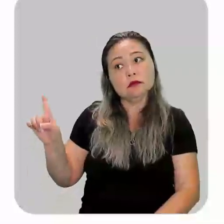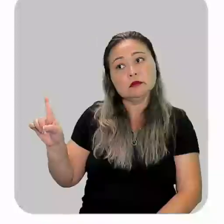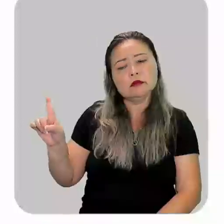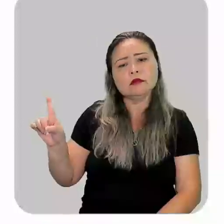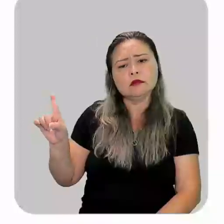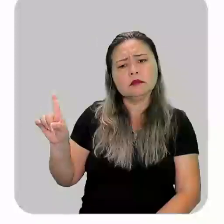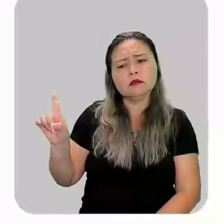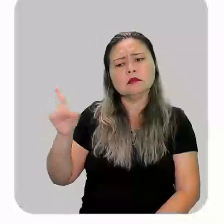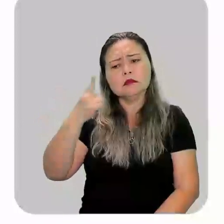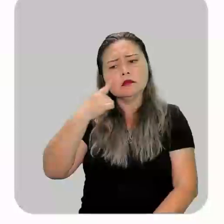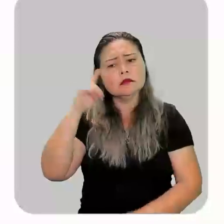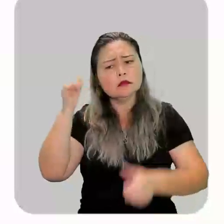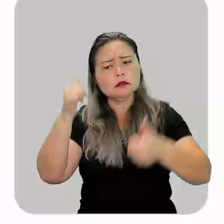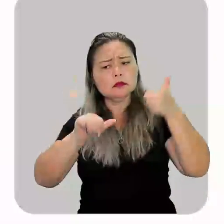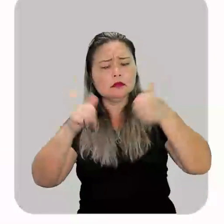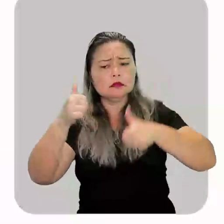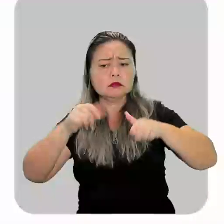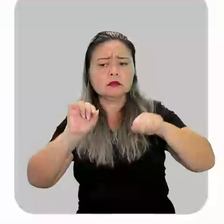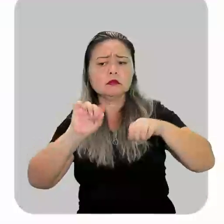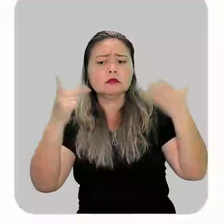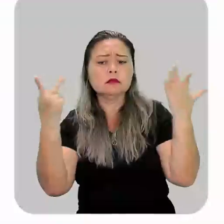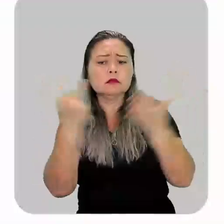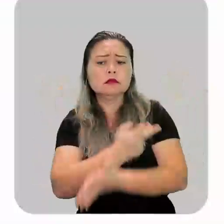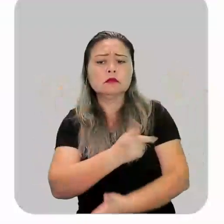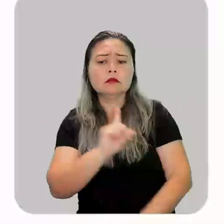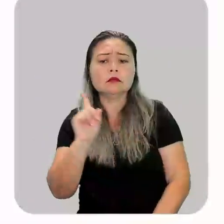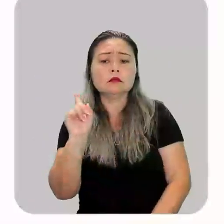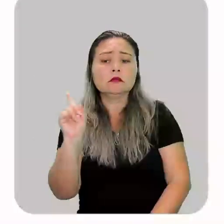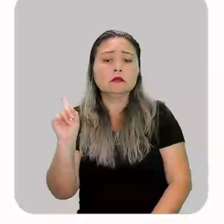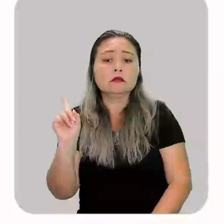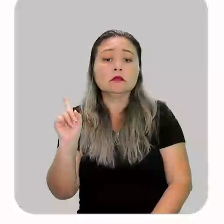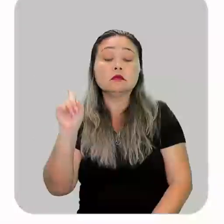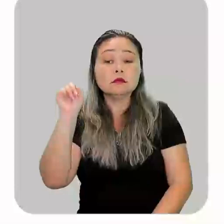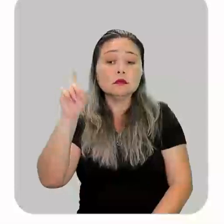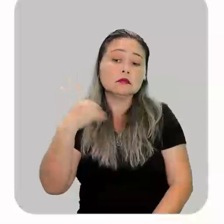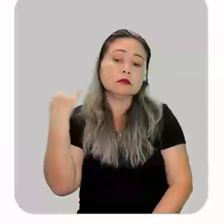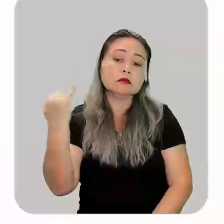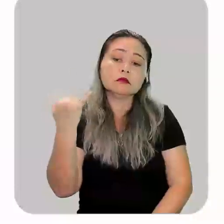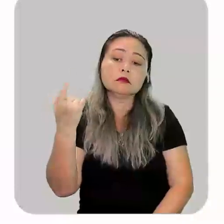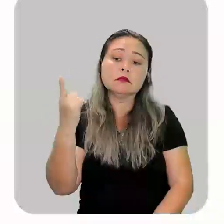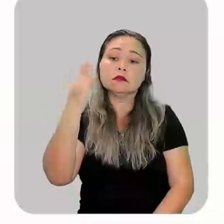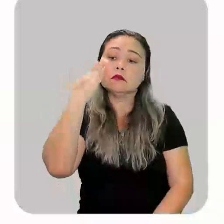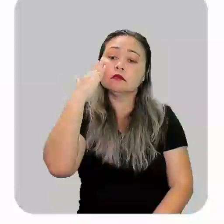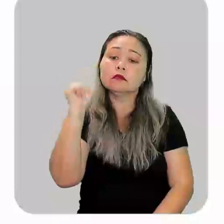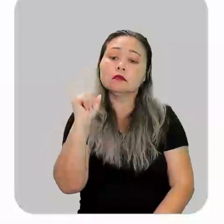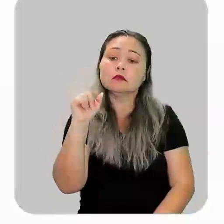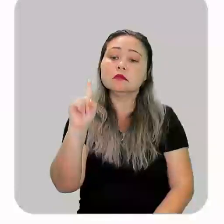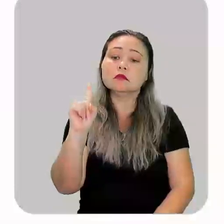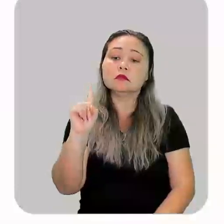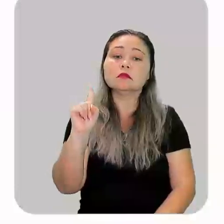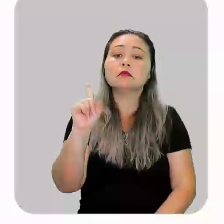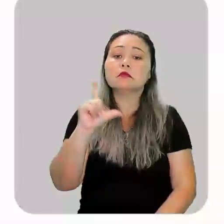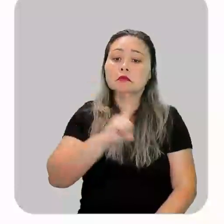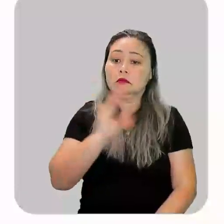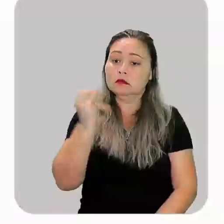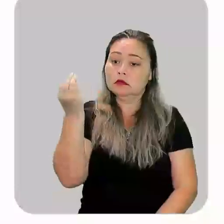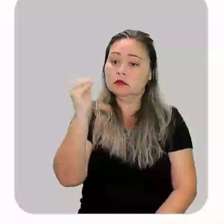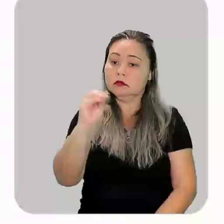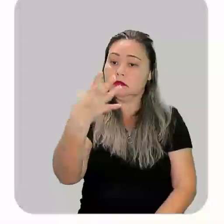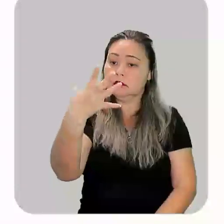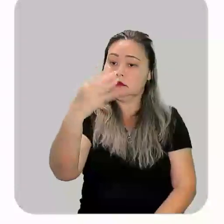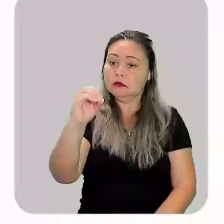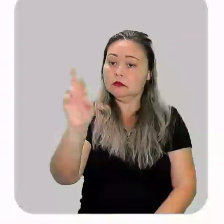Beleza. Então, vamos analisar aqui. Várias o que aconteceu informações, aqui, não é? né? Olha aqui, uma coisa importante que a gente já sabe que existe um valor fixo. Que